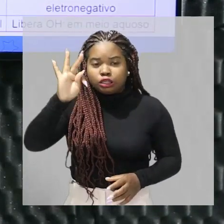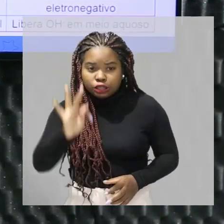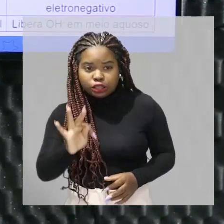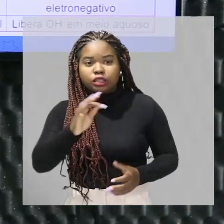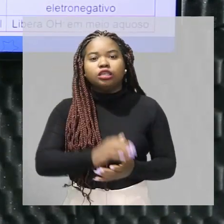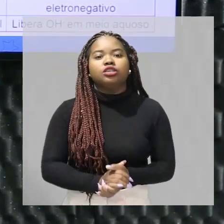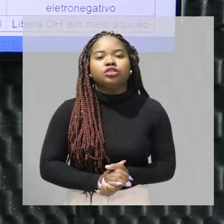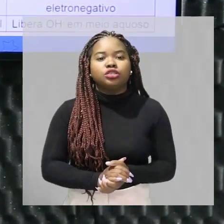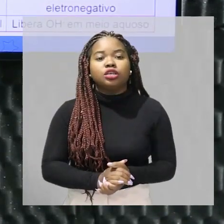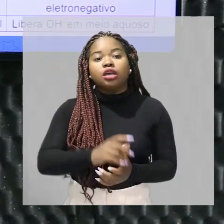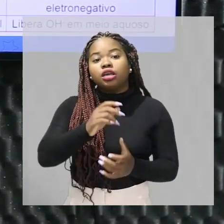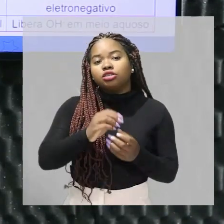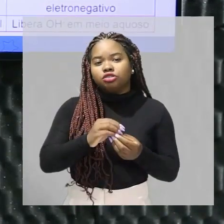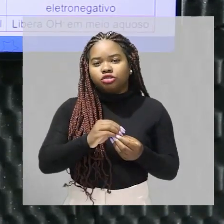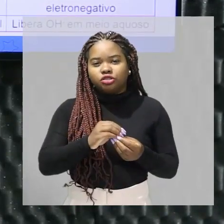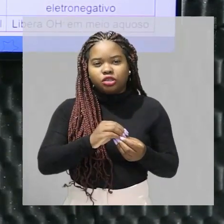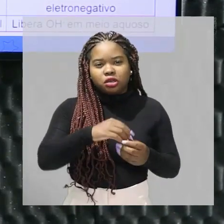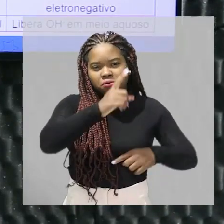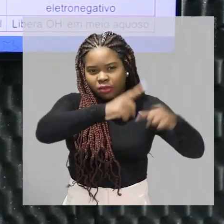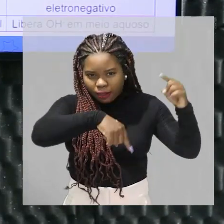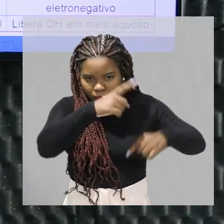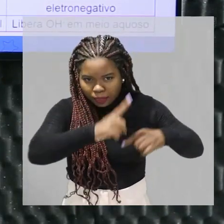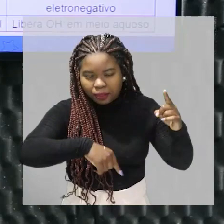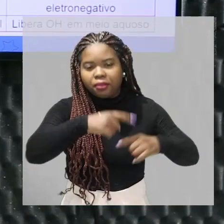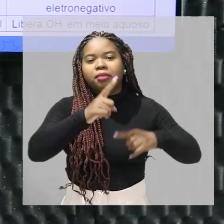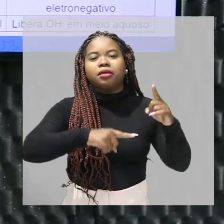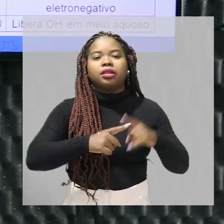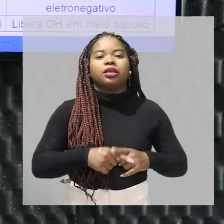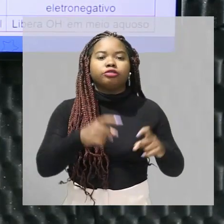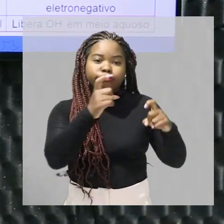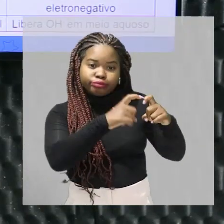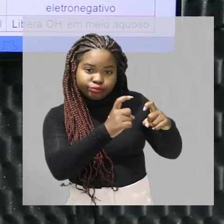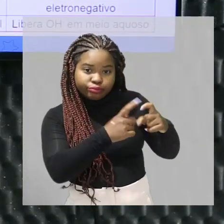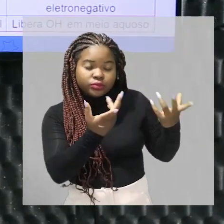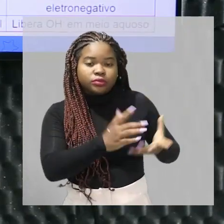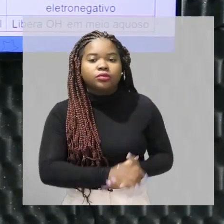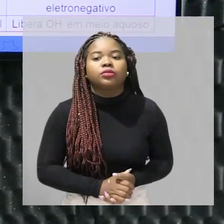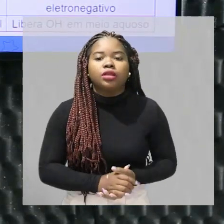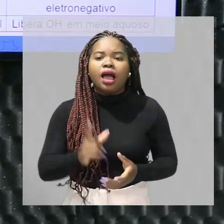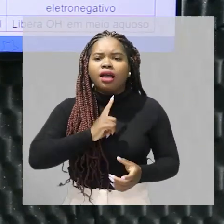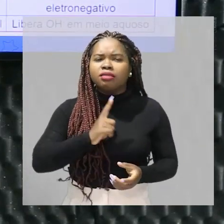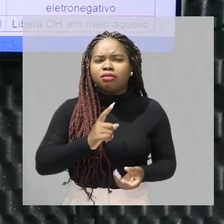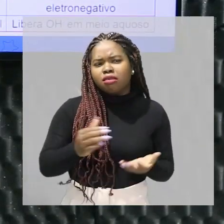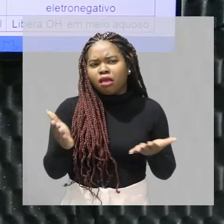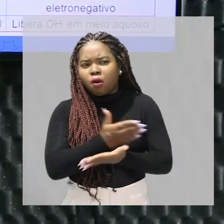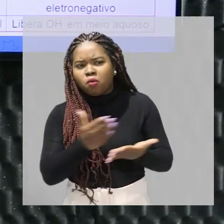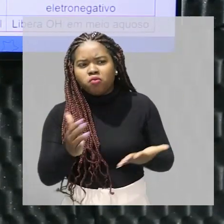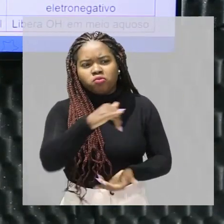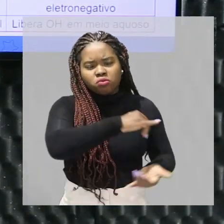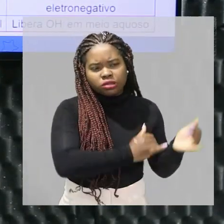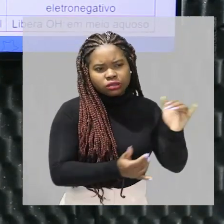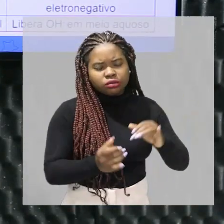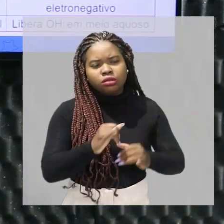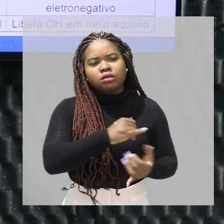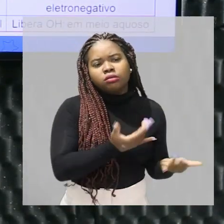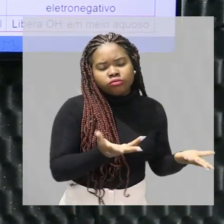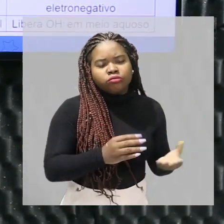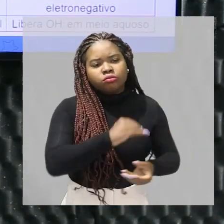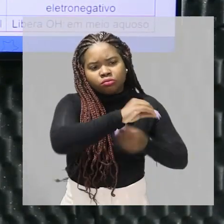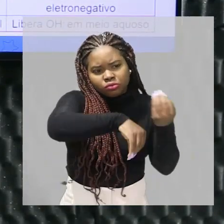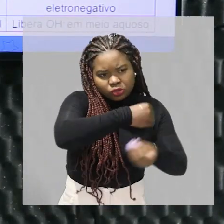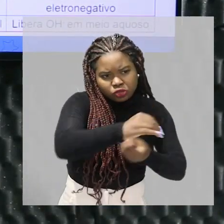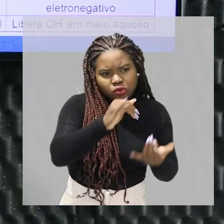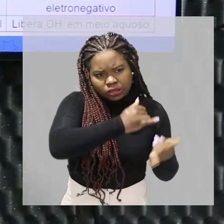possibilitou explorar alguns conceitos químicos, ok? No quadro abaixo, são observadas as